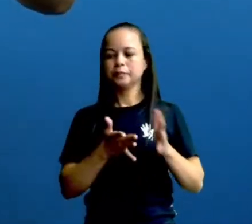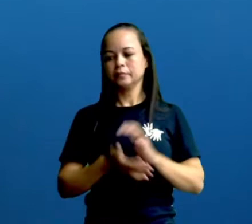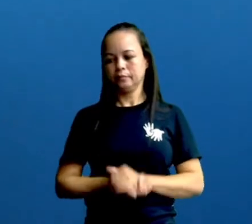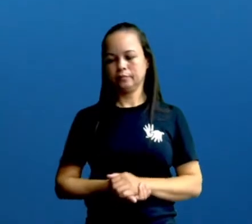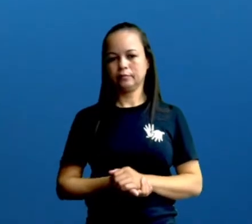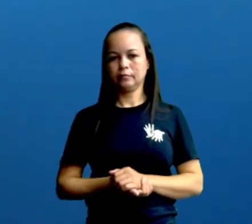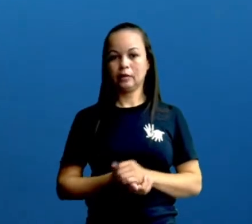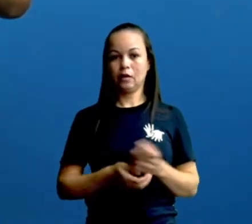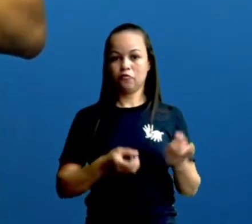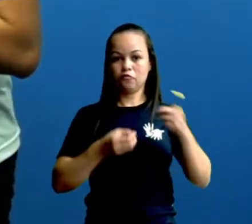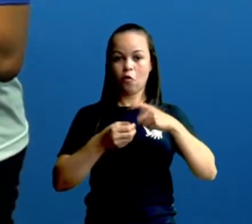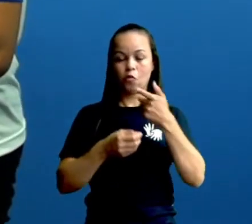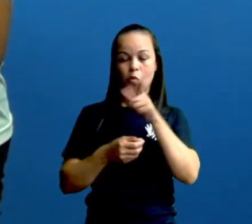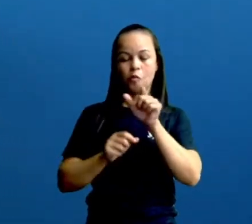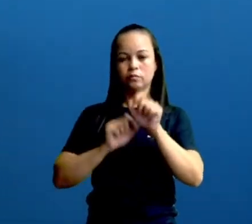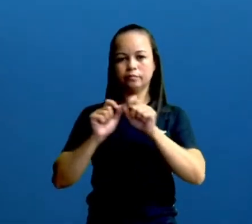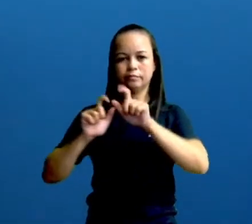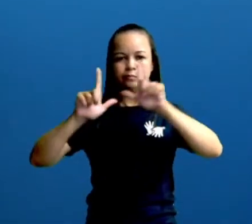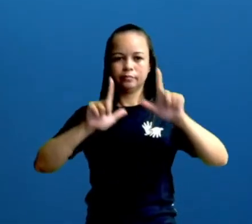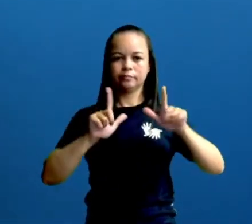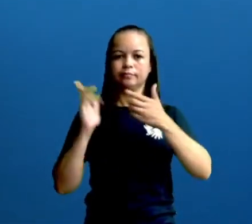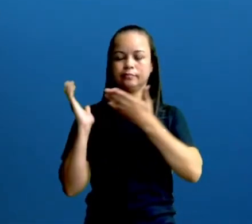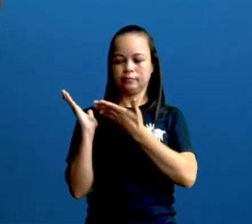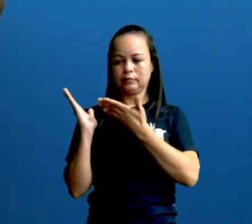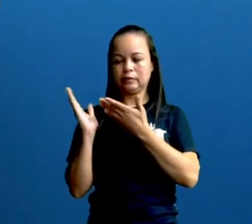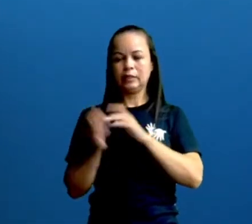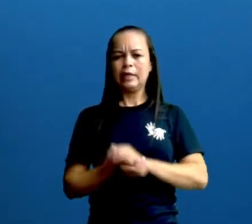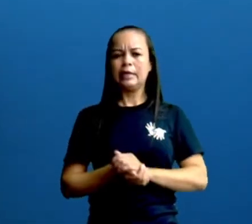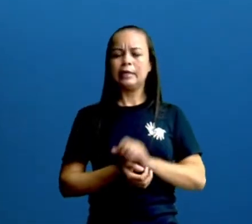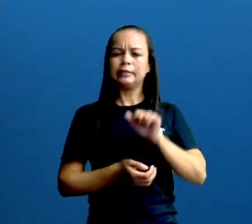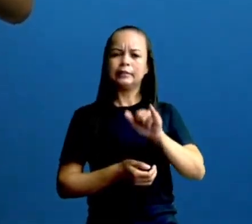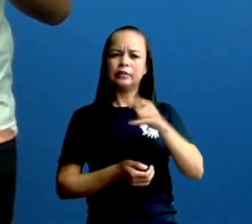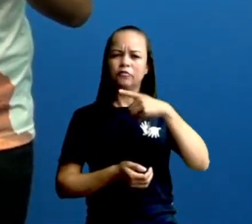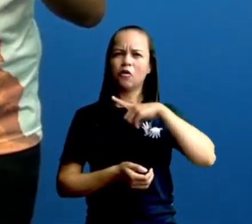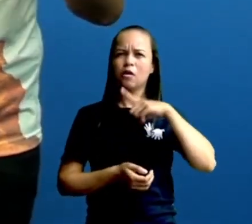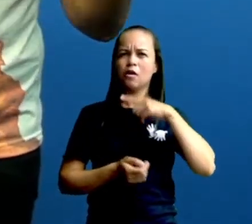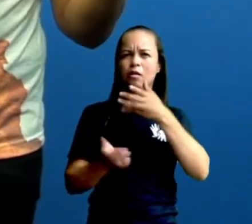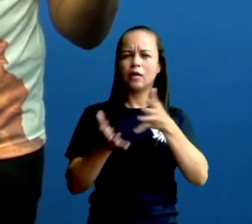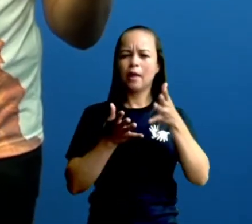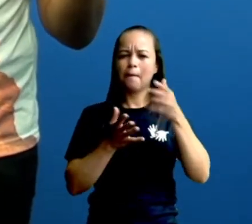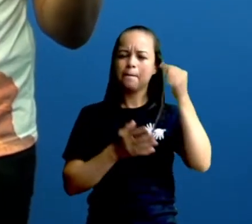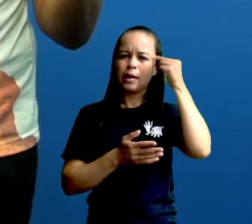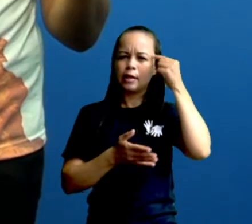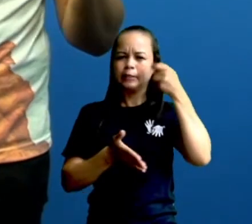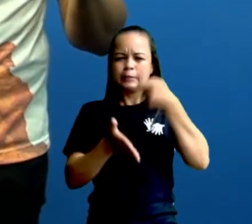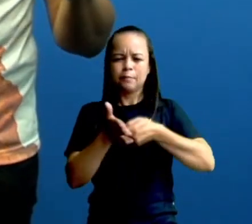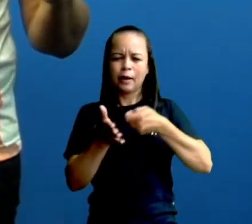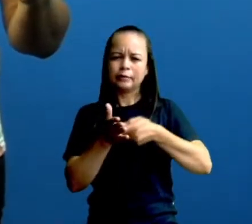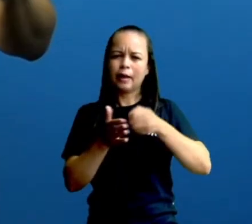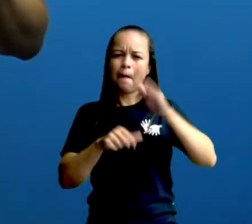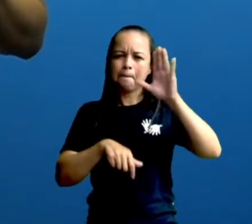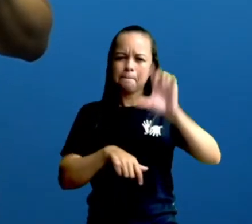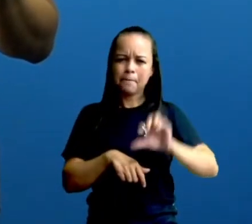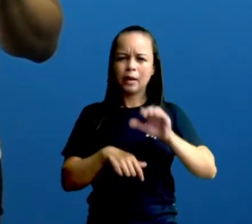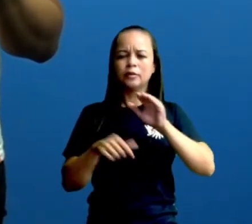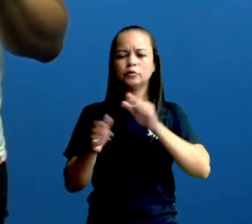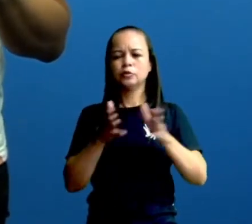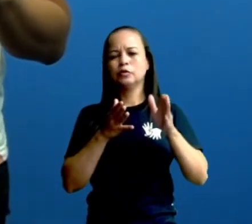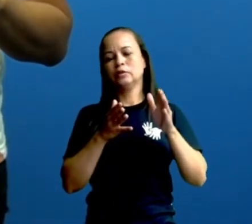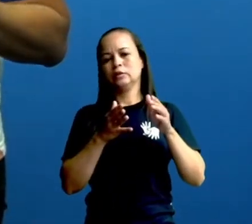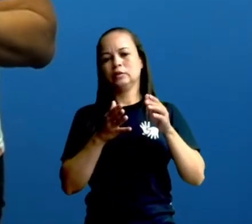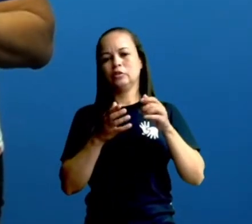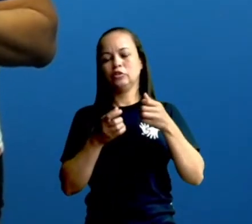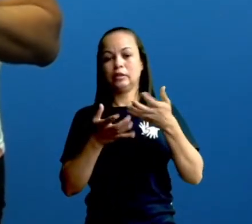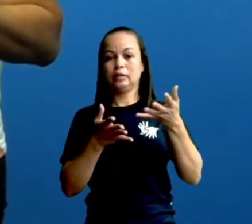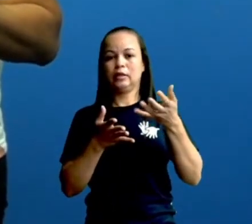você imaginar que você vai ter um plástico que ele é garantidor da gente impactar menos a nossa sociedade, deixar de